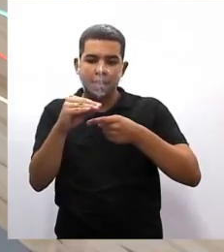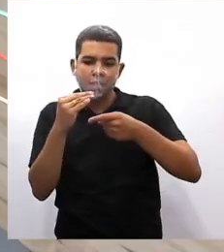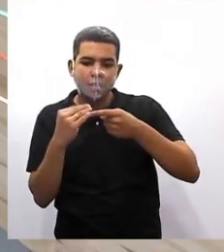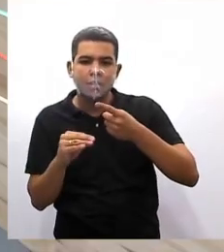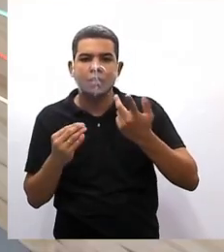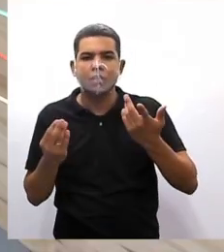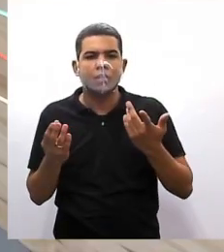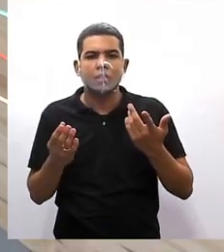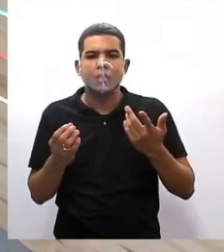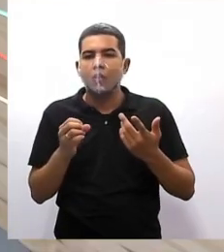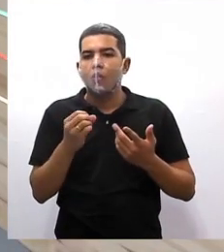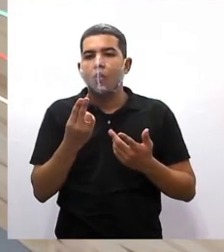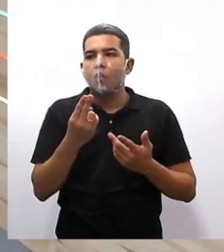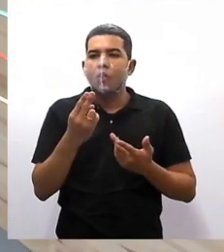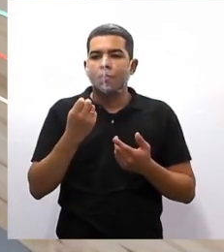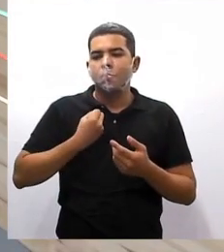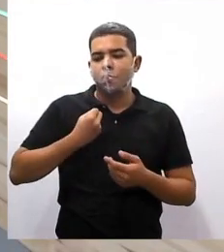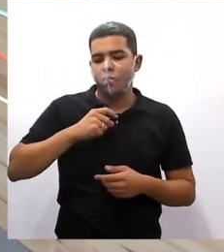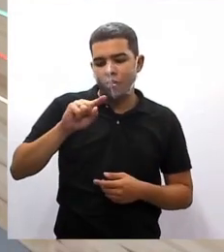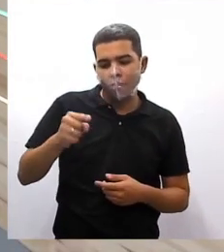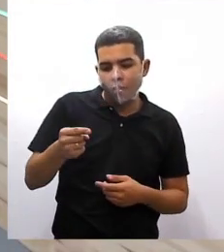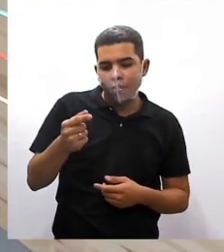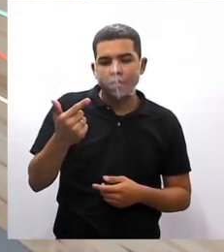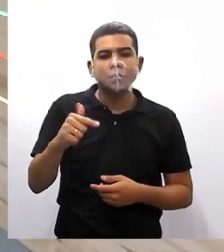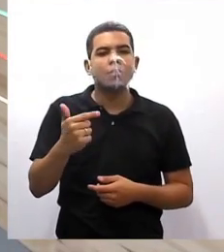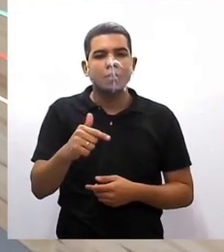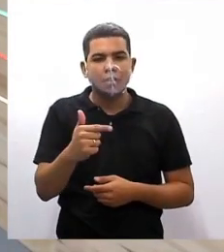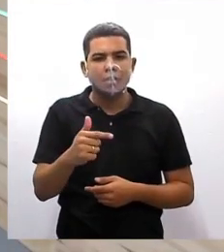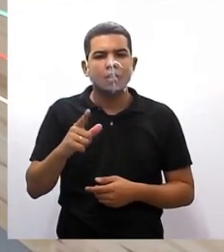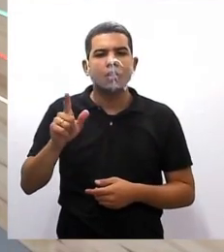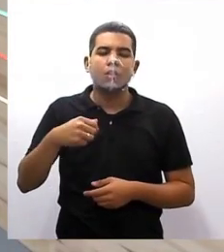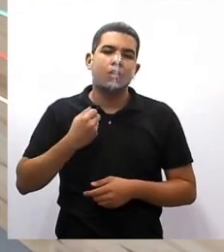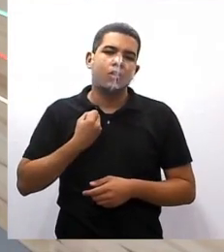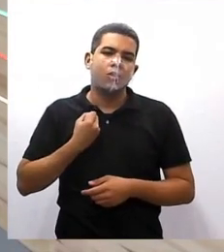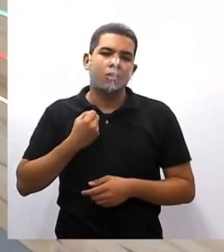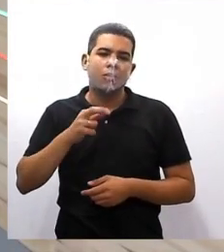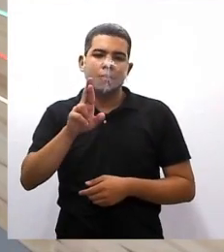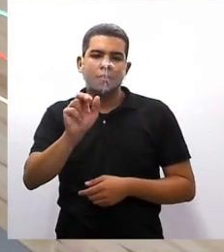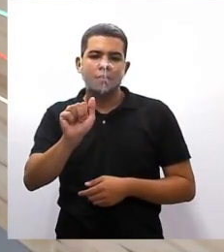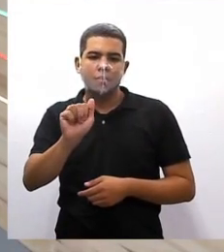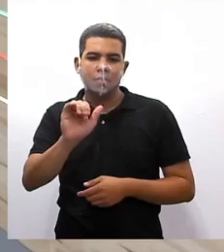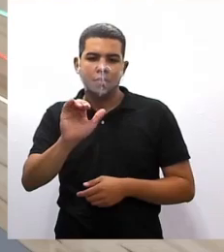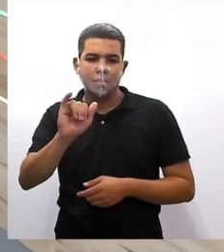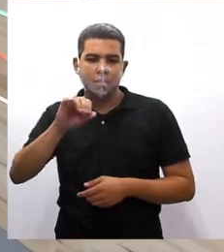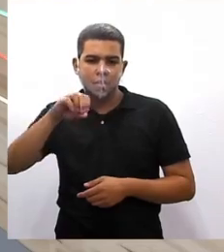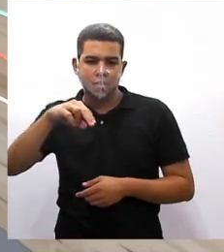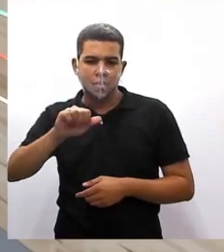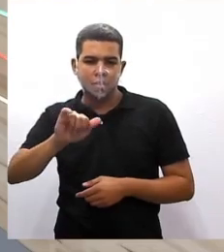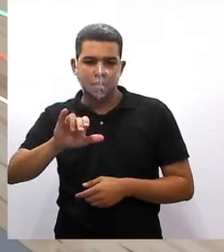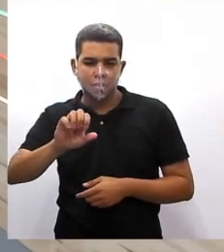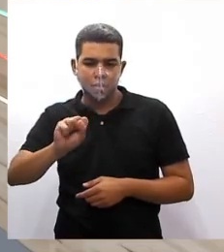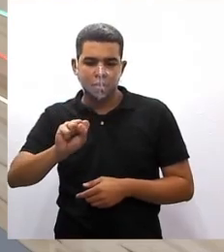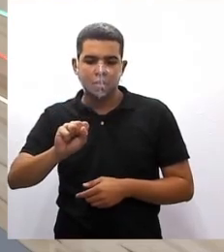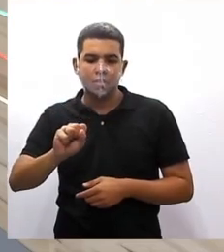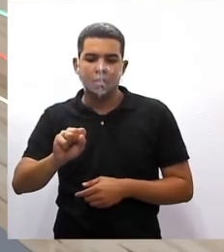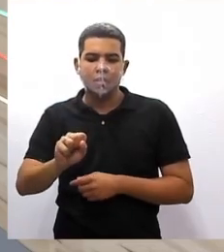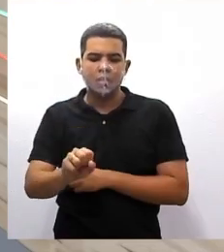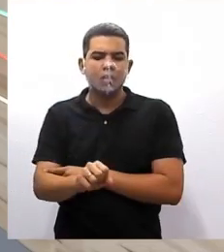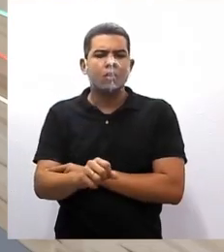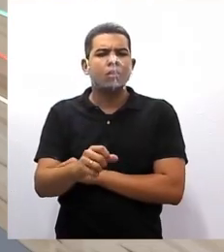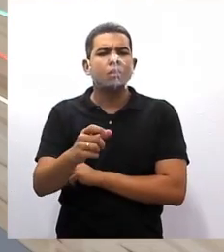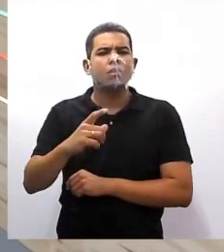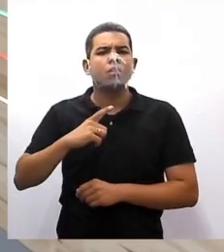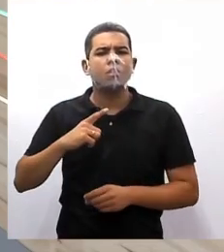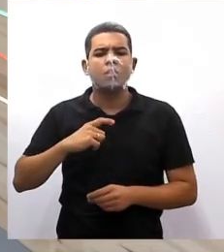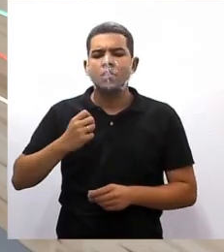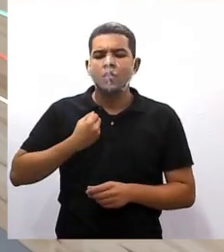o número sem vírgula, o 2, o 5, o 3, são números racionais. Tem um número com vírgula que não tem parte periódica. O que é isso? Que